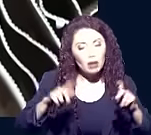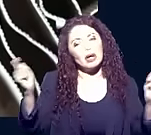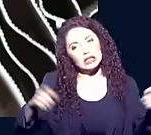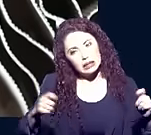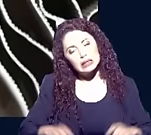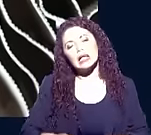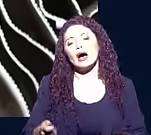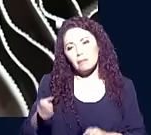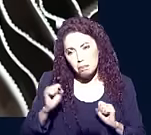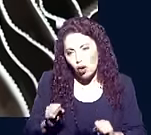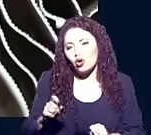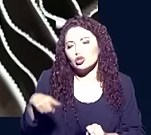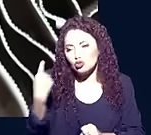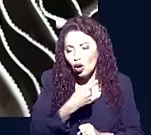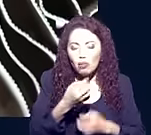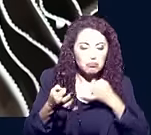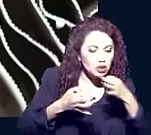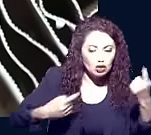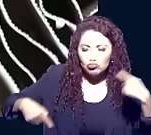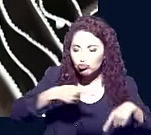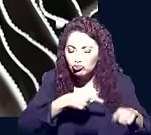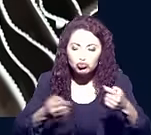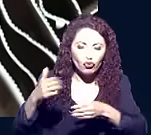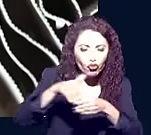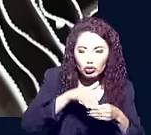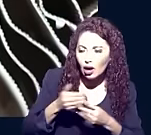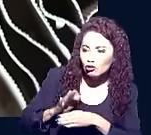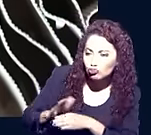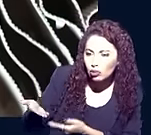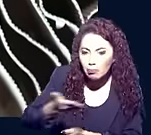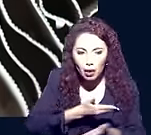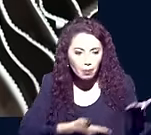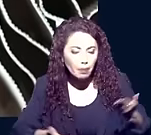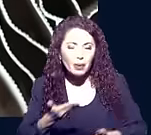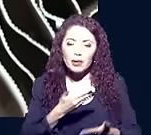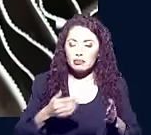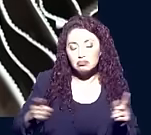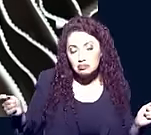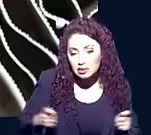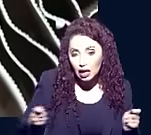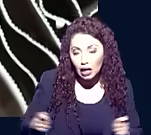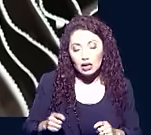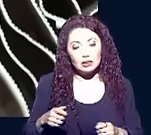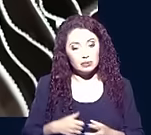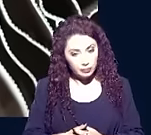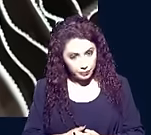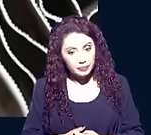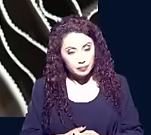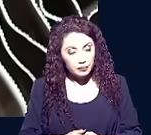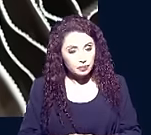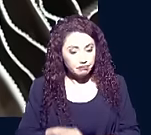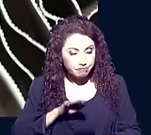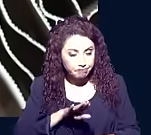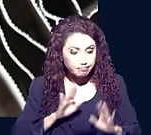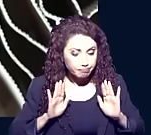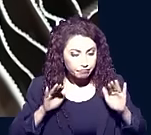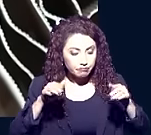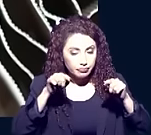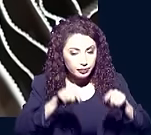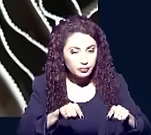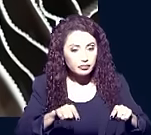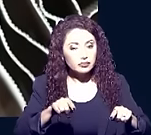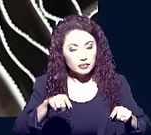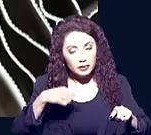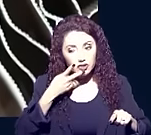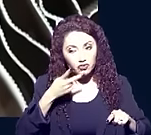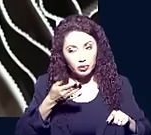encaminhamento de discussão de votação de ajuda de parceria de diálogo e nessas n essas diretrizes é que eu